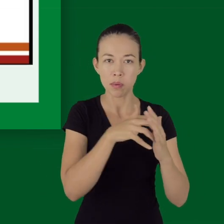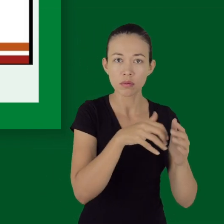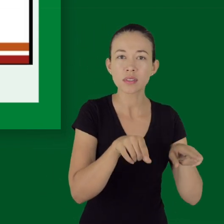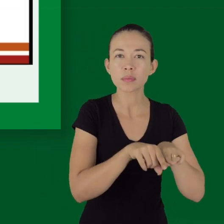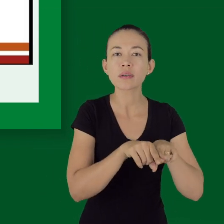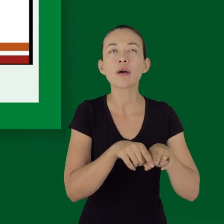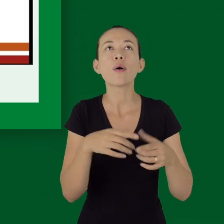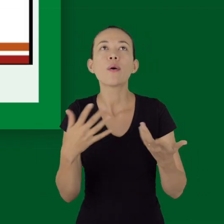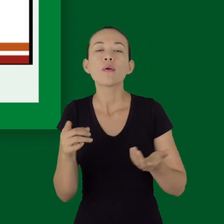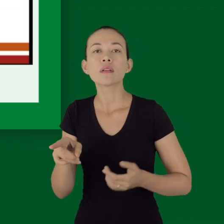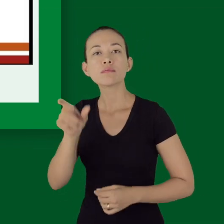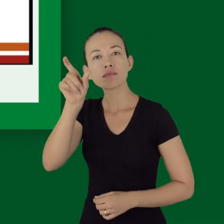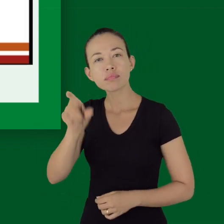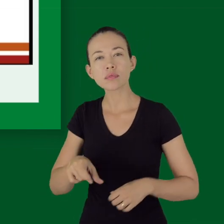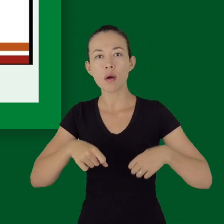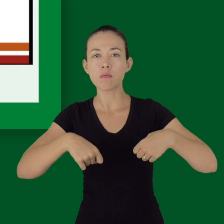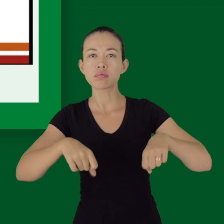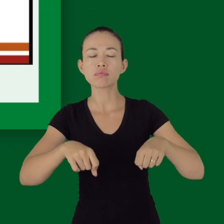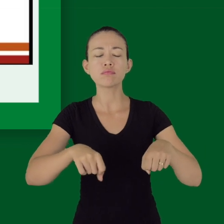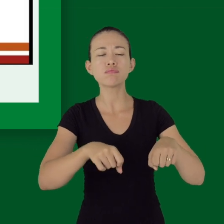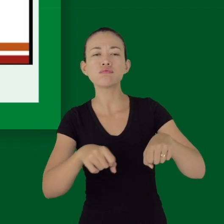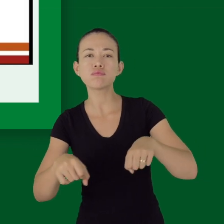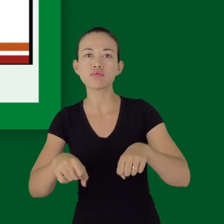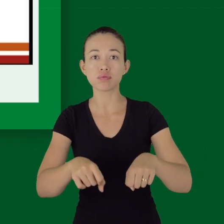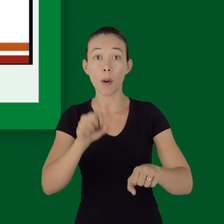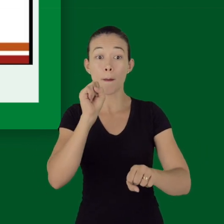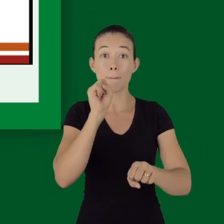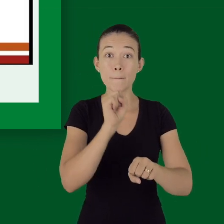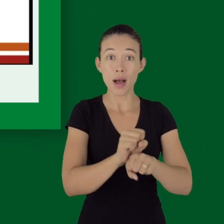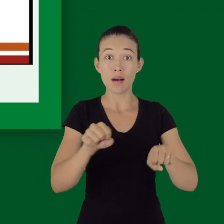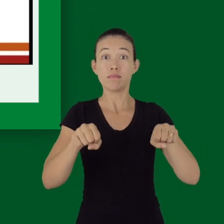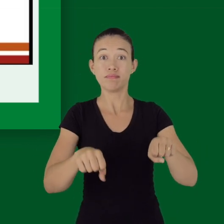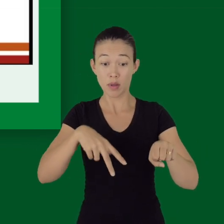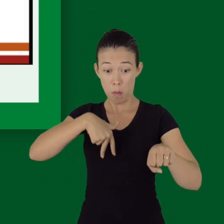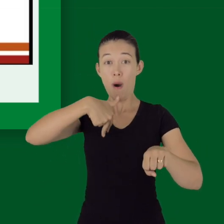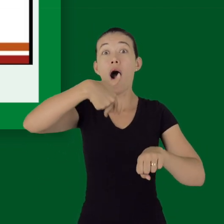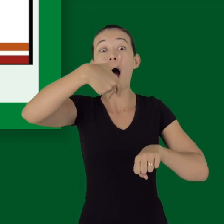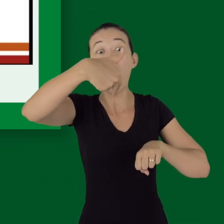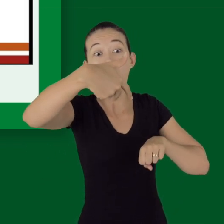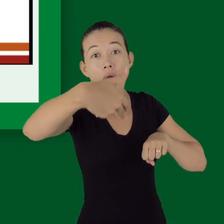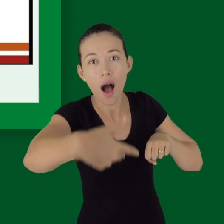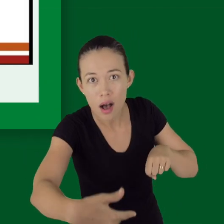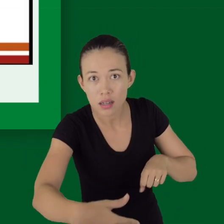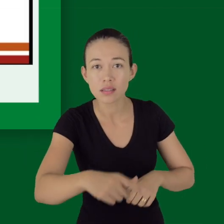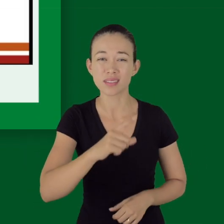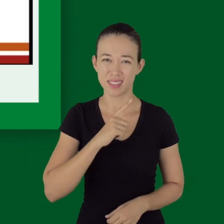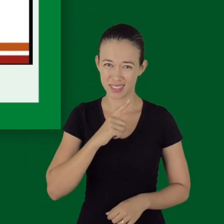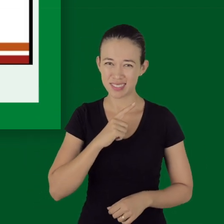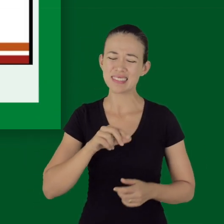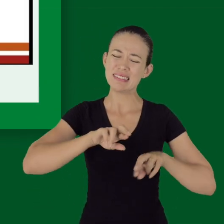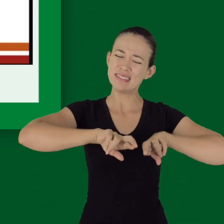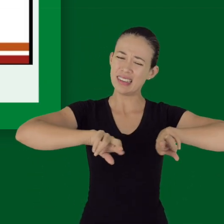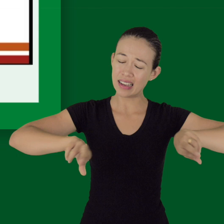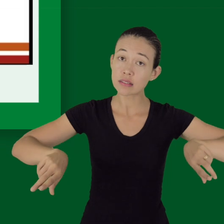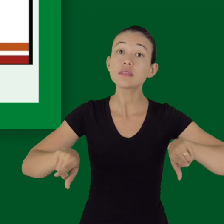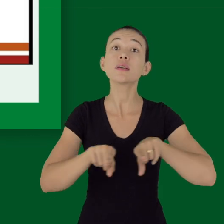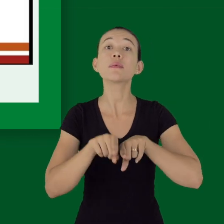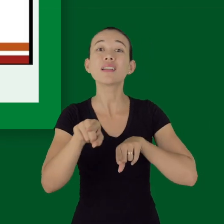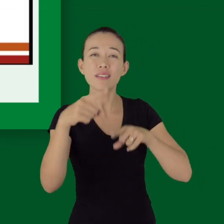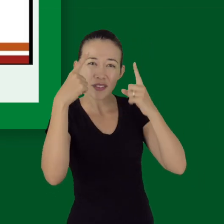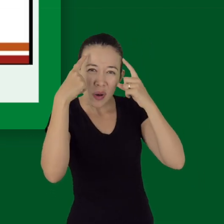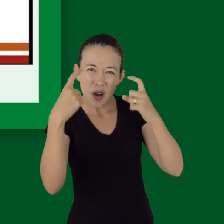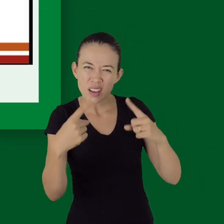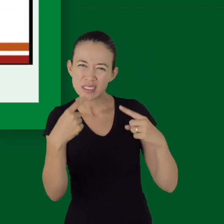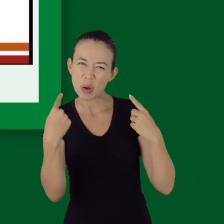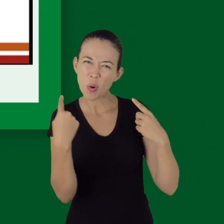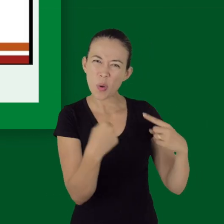para, ele é projetado, né? E os atos de violência, que são impactos bem pontuais, né? E é esse mecanismo